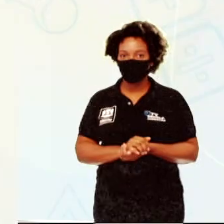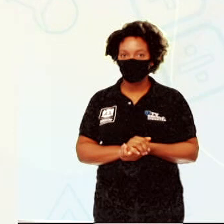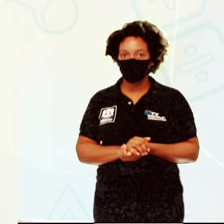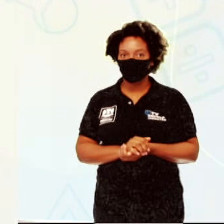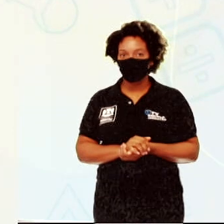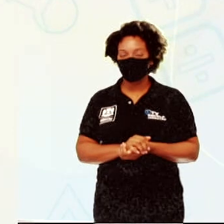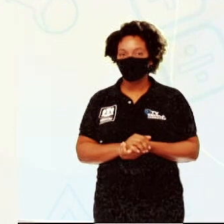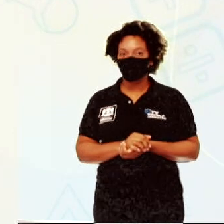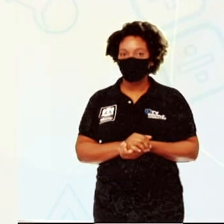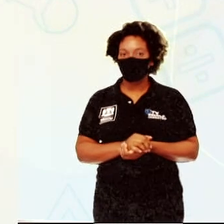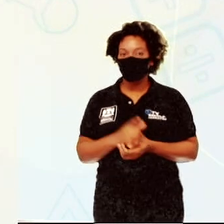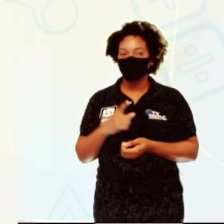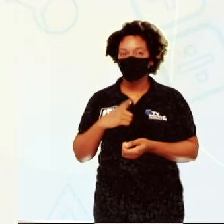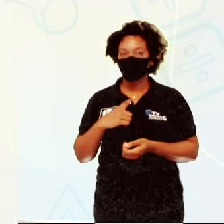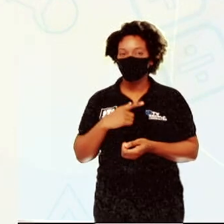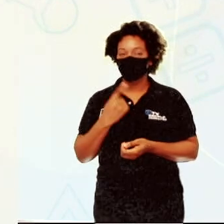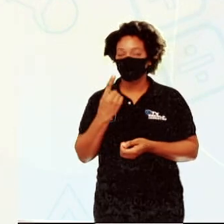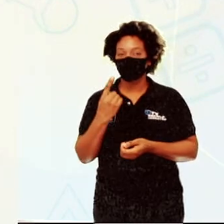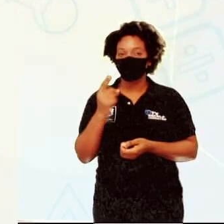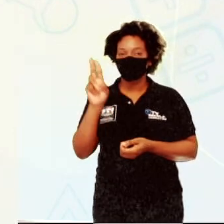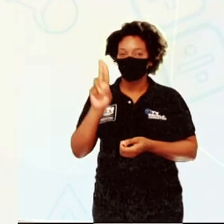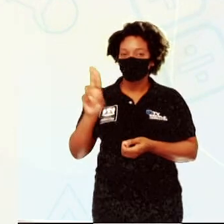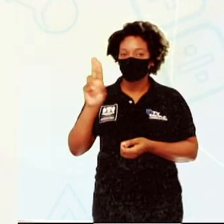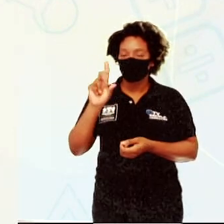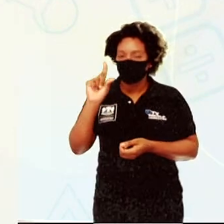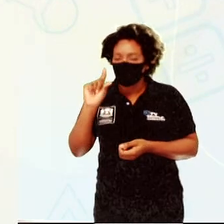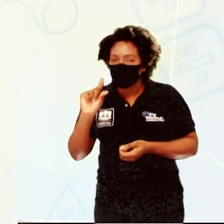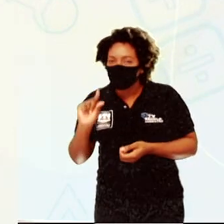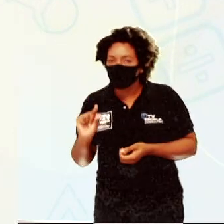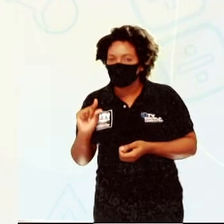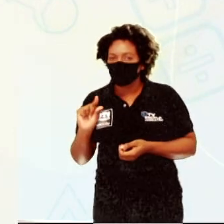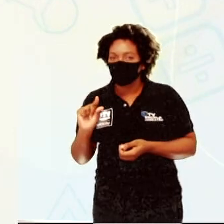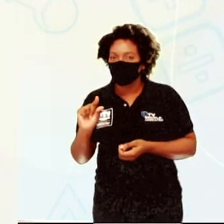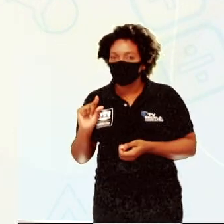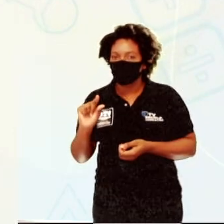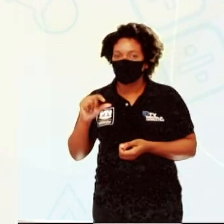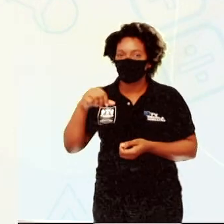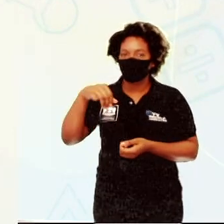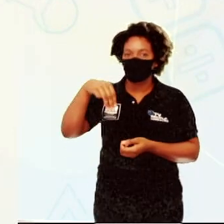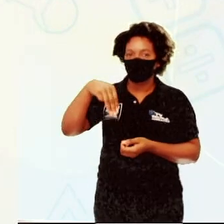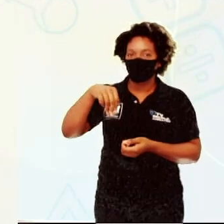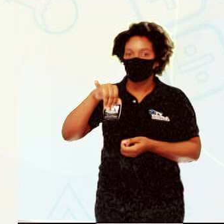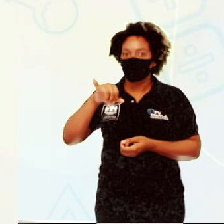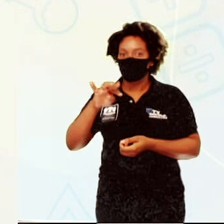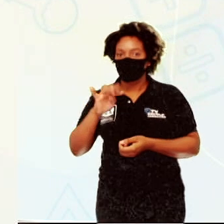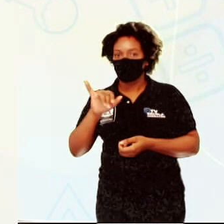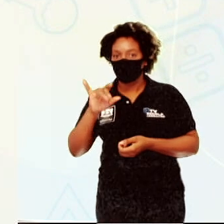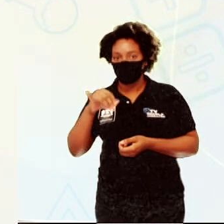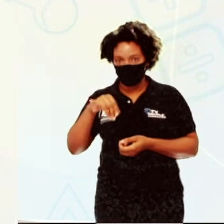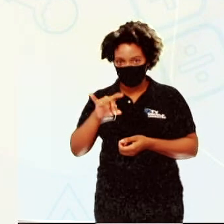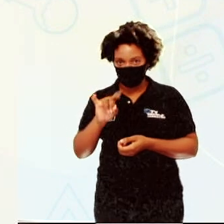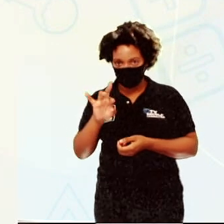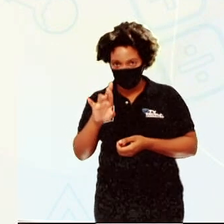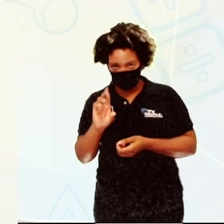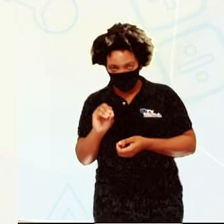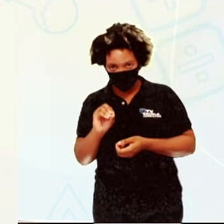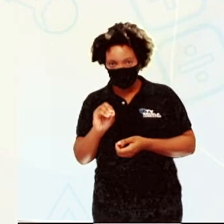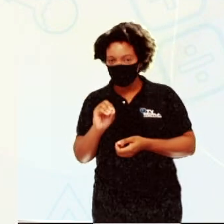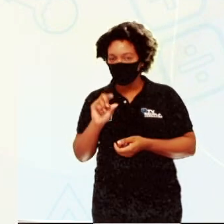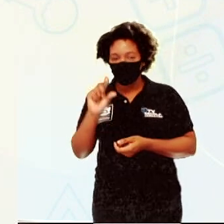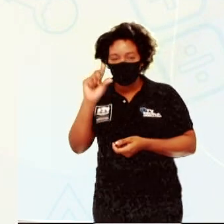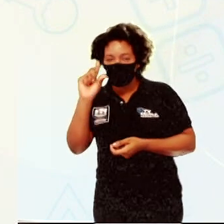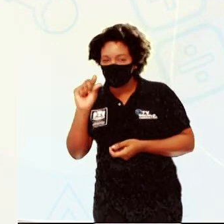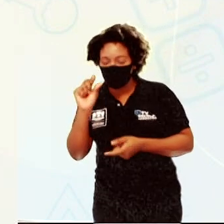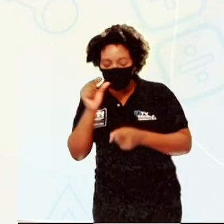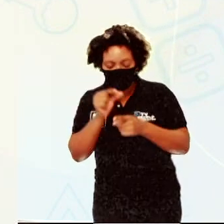Mas ainda temos uma unidade menor ainda, são os milímetros. Eles equivalem a 1000ª